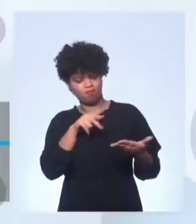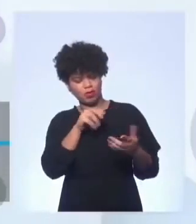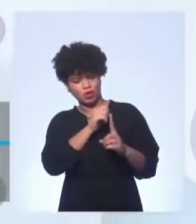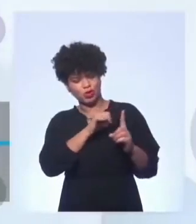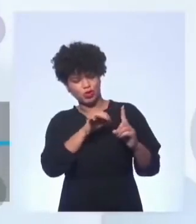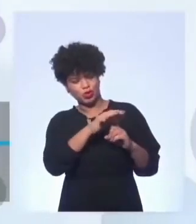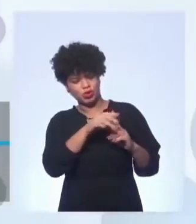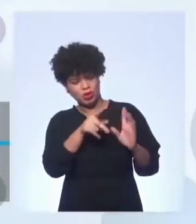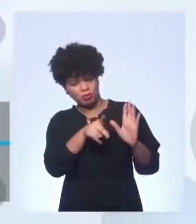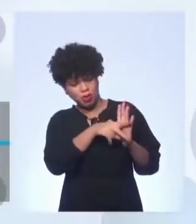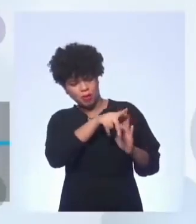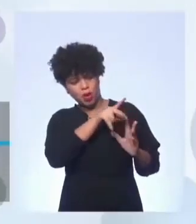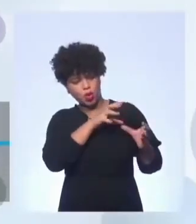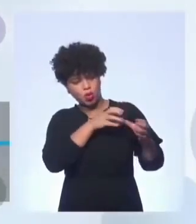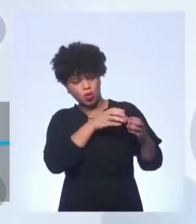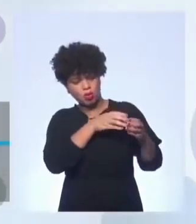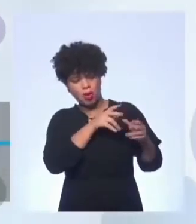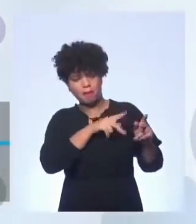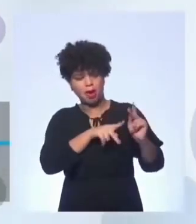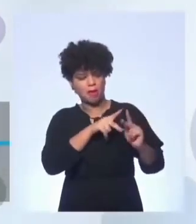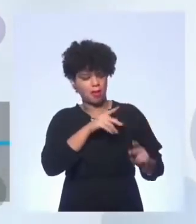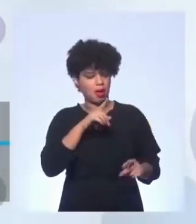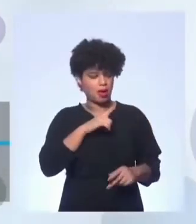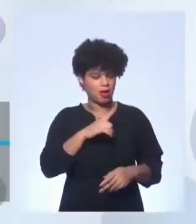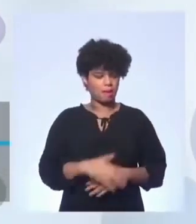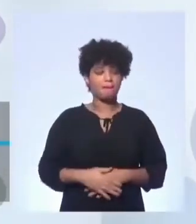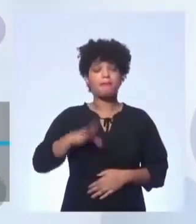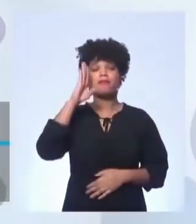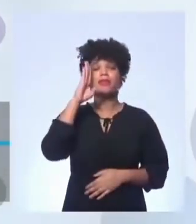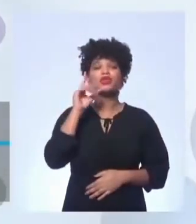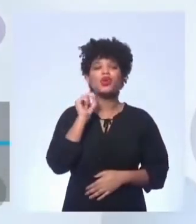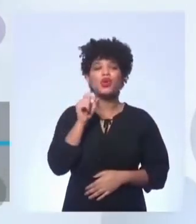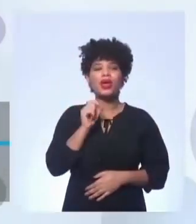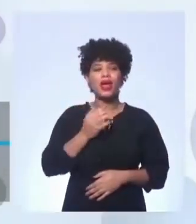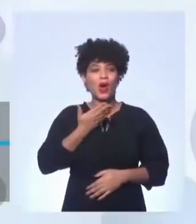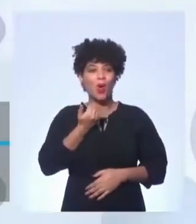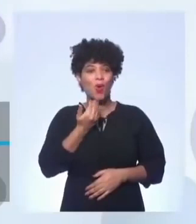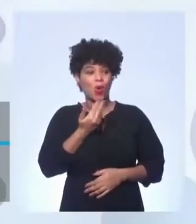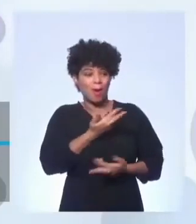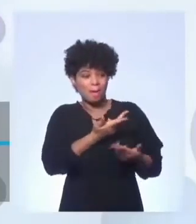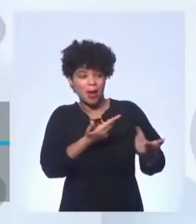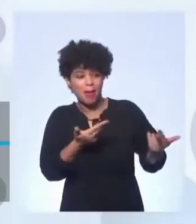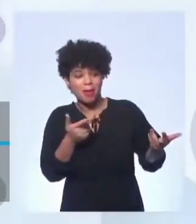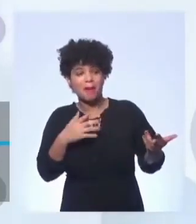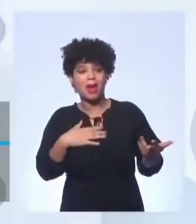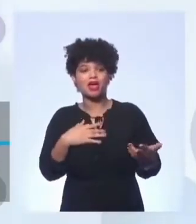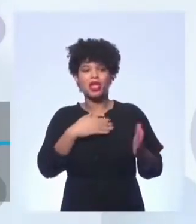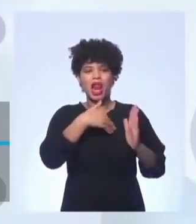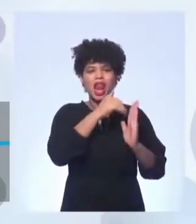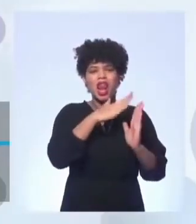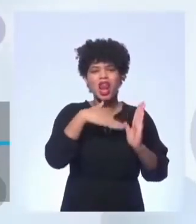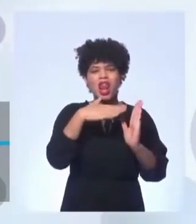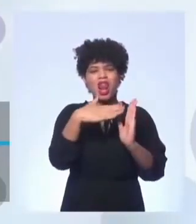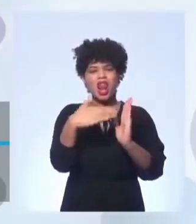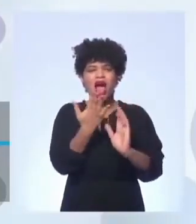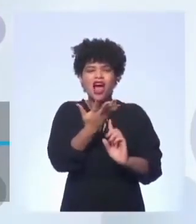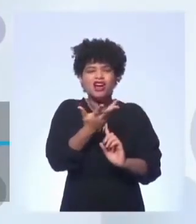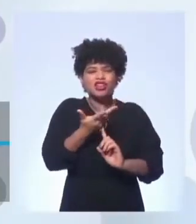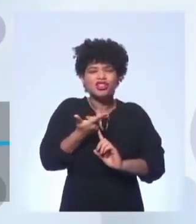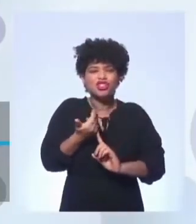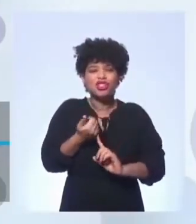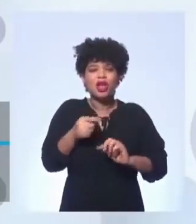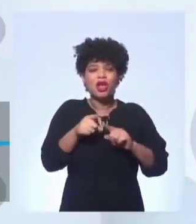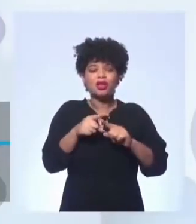social dos indígenas, principalmente as formas de alimentação, os tipos de pintura, o fato deles